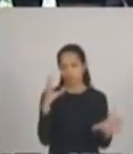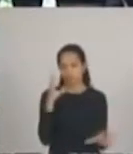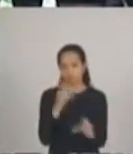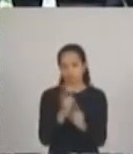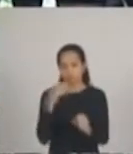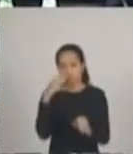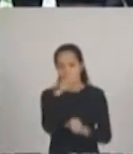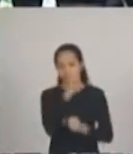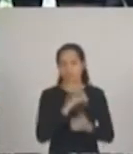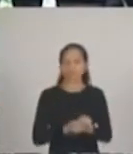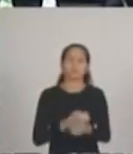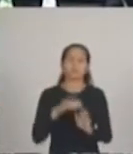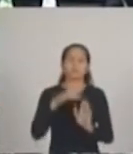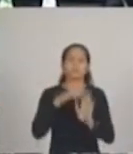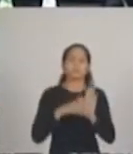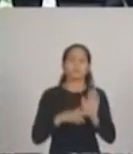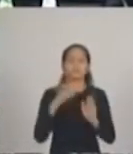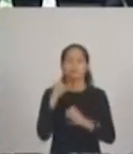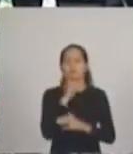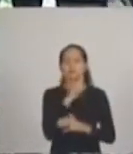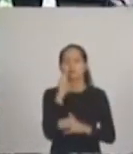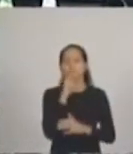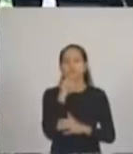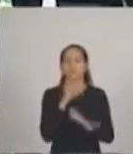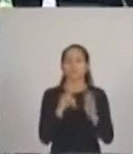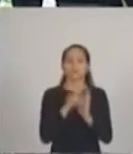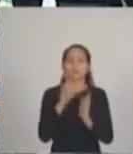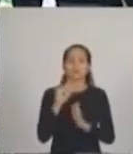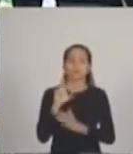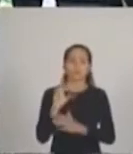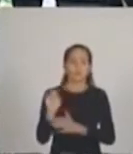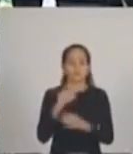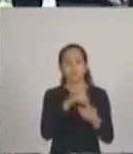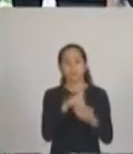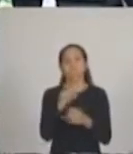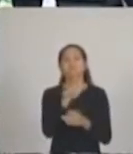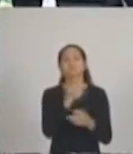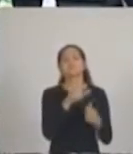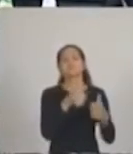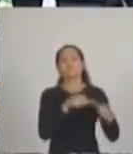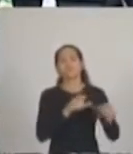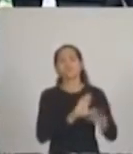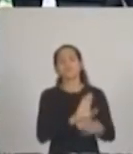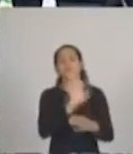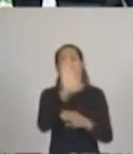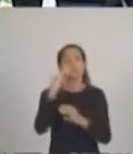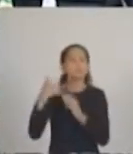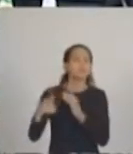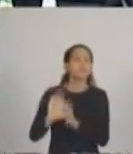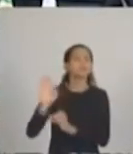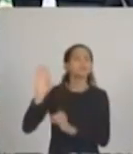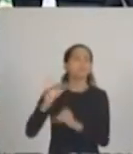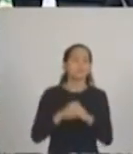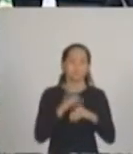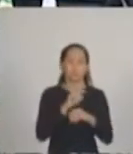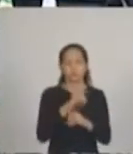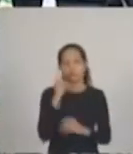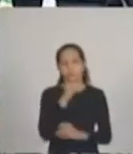de urgência 90-2021 do deputado Ari Pagung. Em votação, os deputados que aprovam permaneçam como estão. Aprovado. Requerimento de